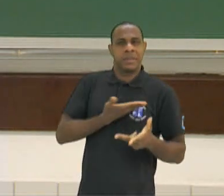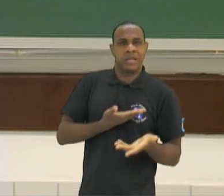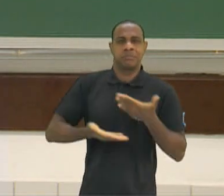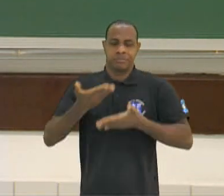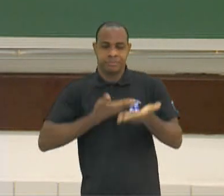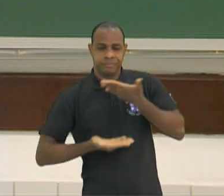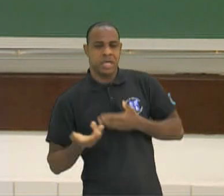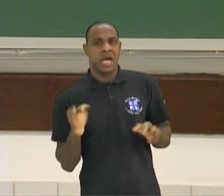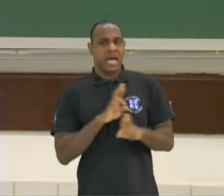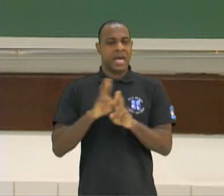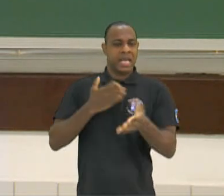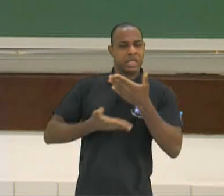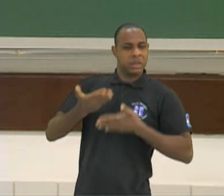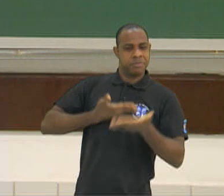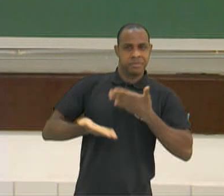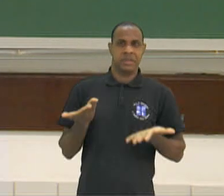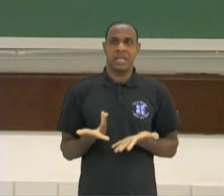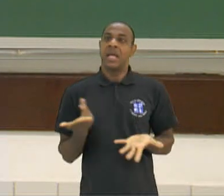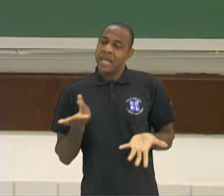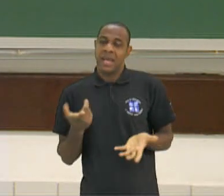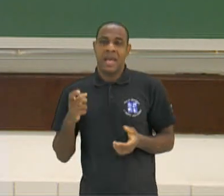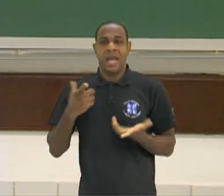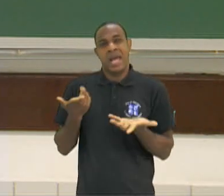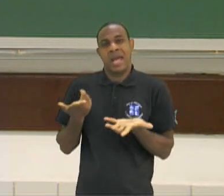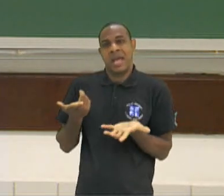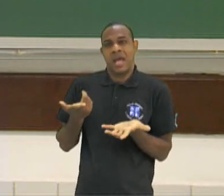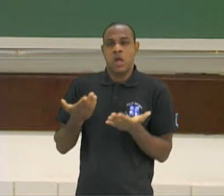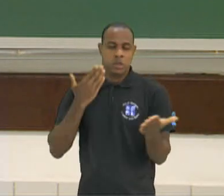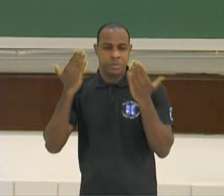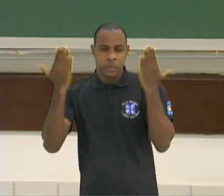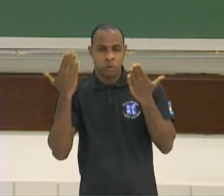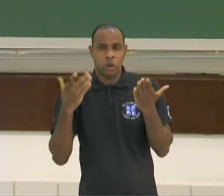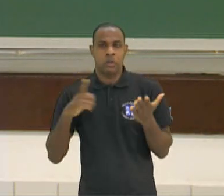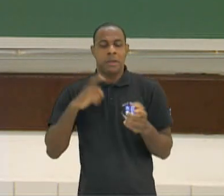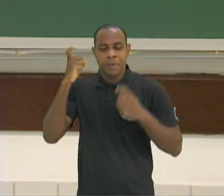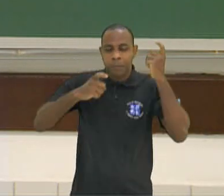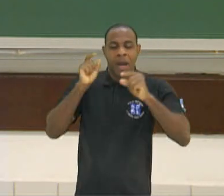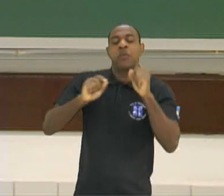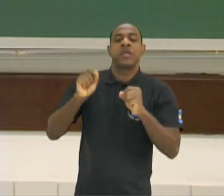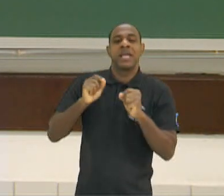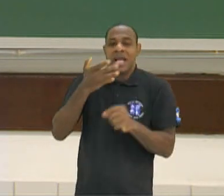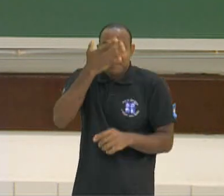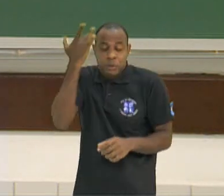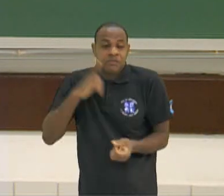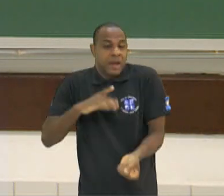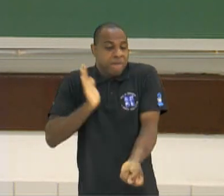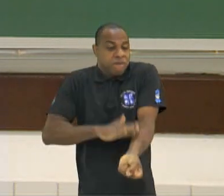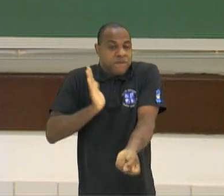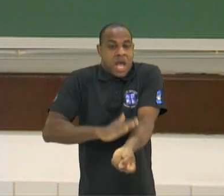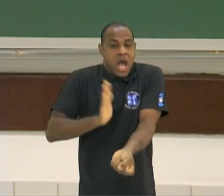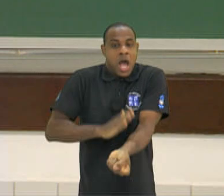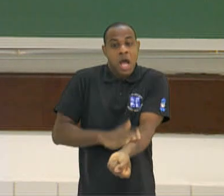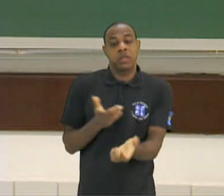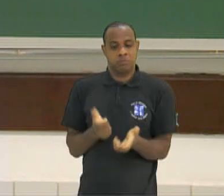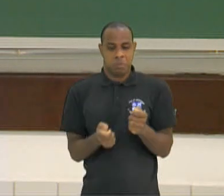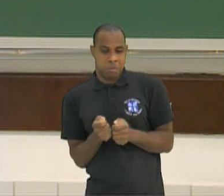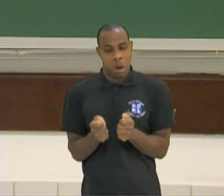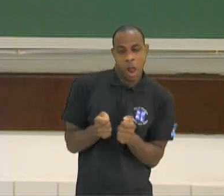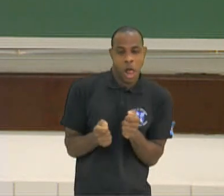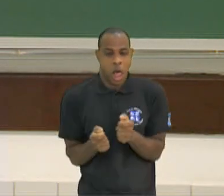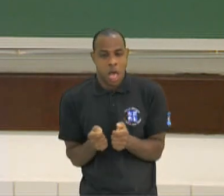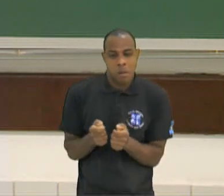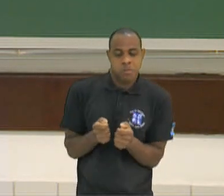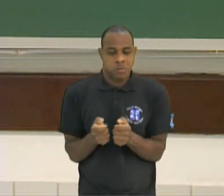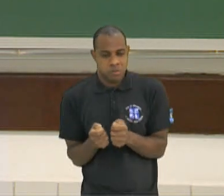pessoas se tornarem viciadas em jogos. Por quê? Porque ainda não está certo, não é claro, mas o impacto de